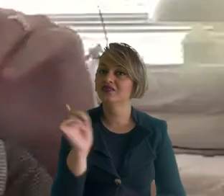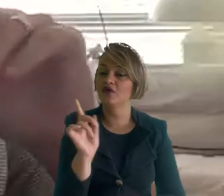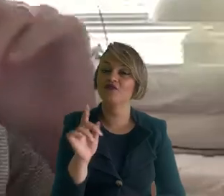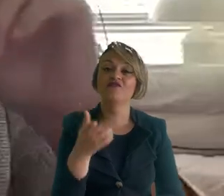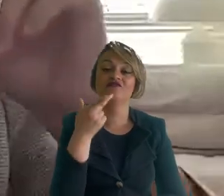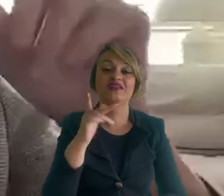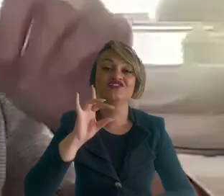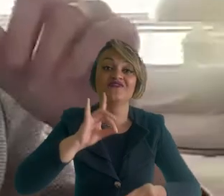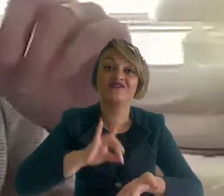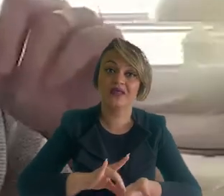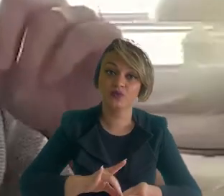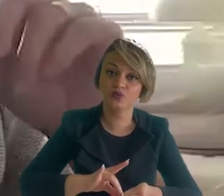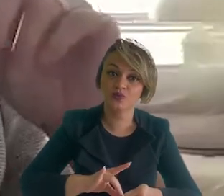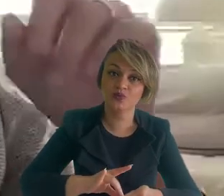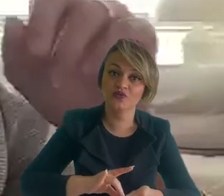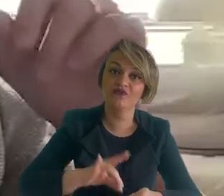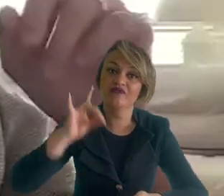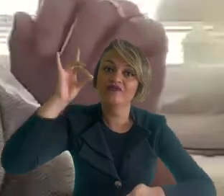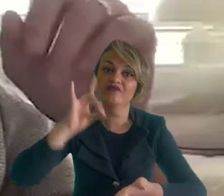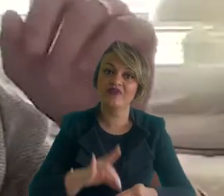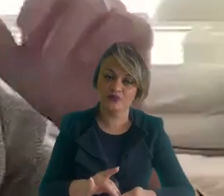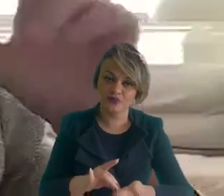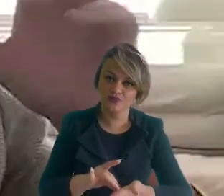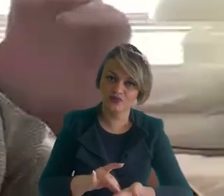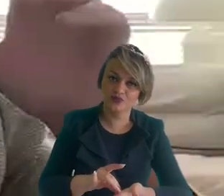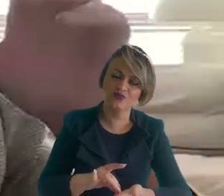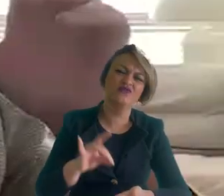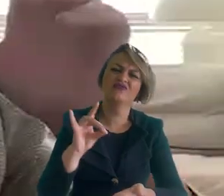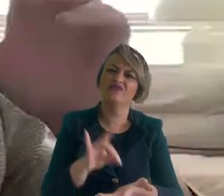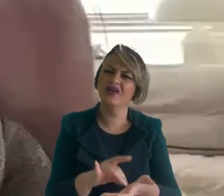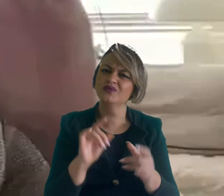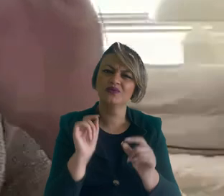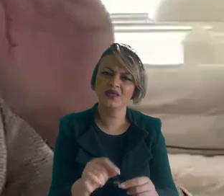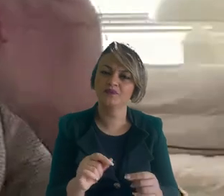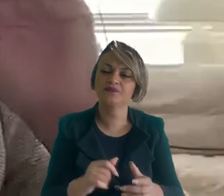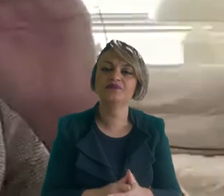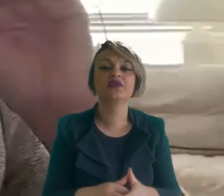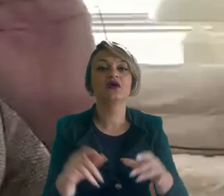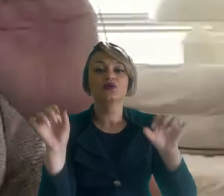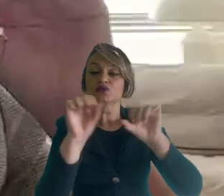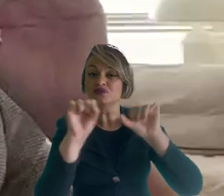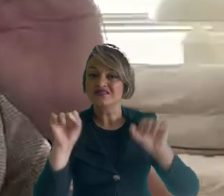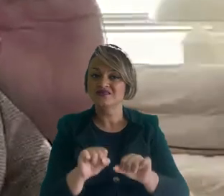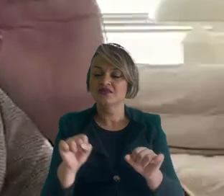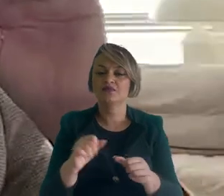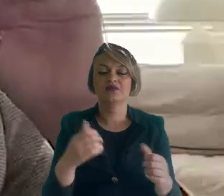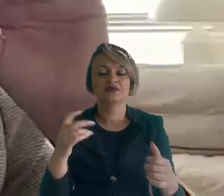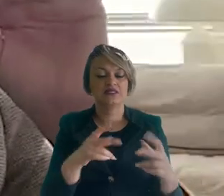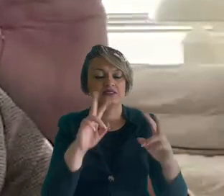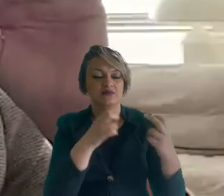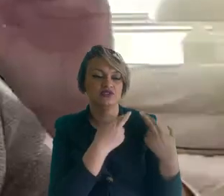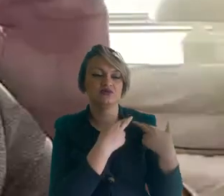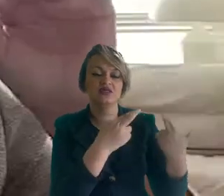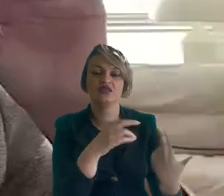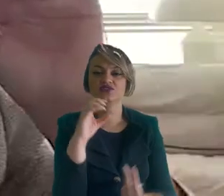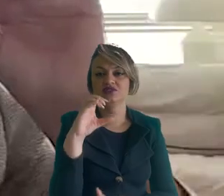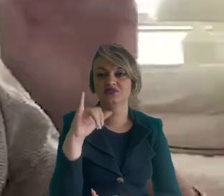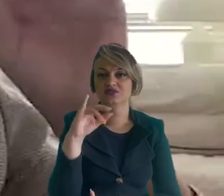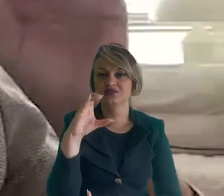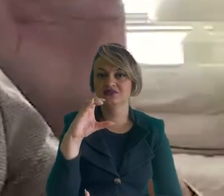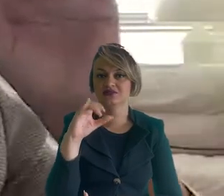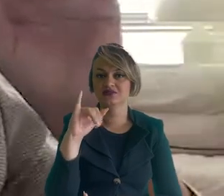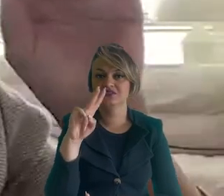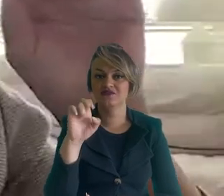fala-se do fato o fato do produto ora dentro do sistema de responsabilidade civil portanto